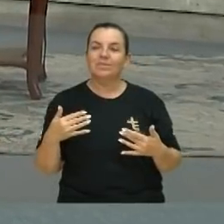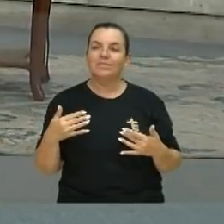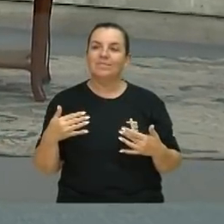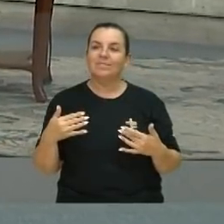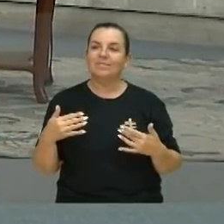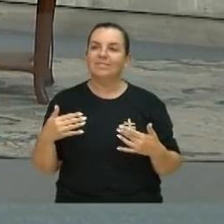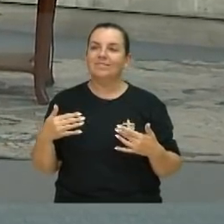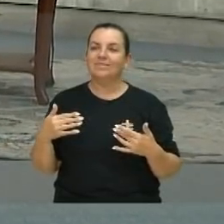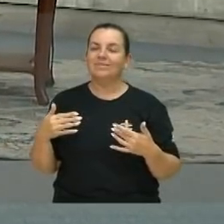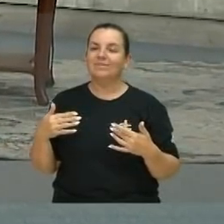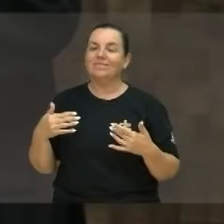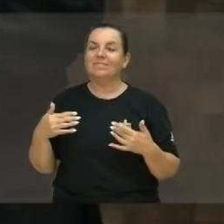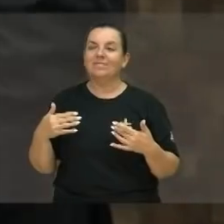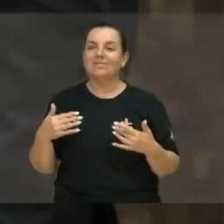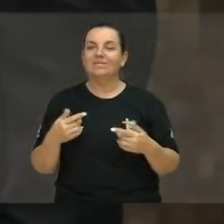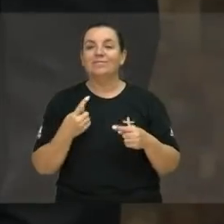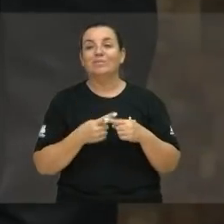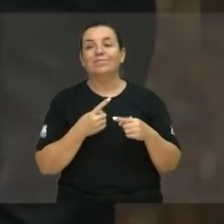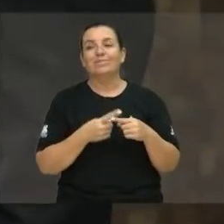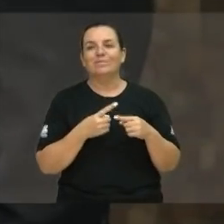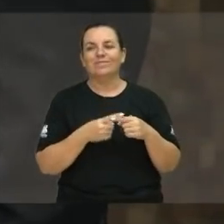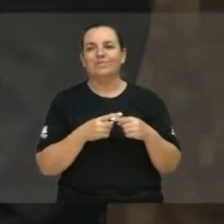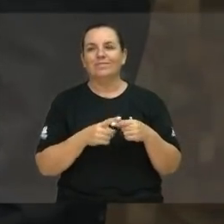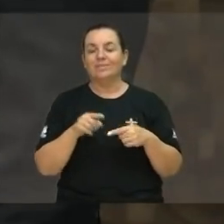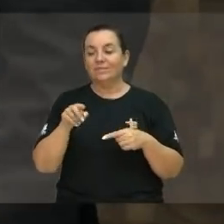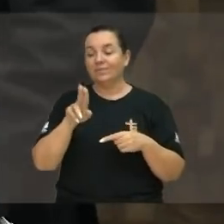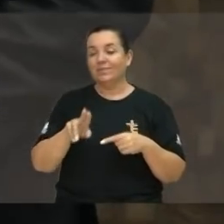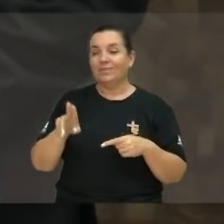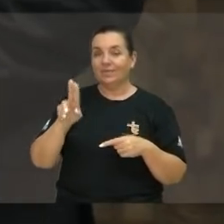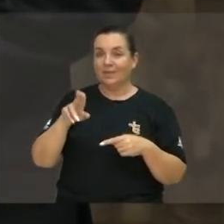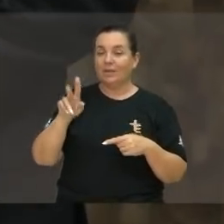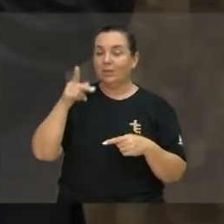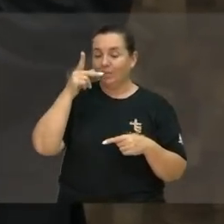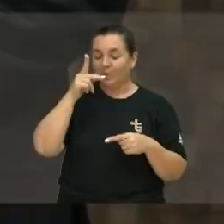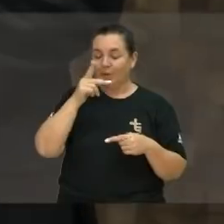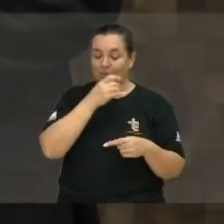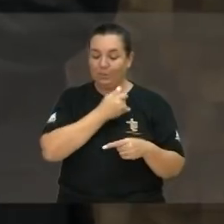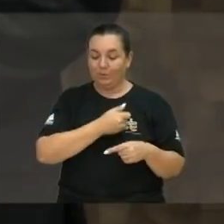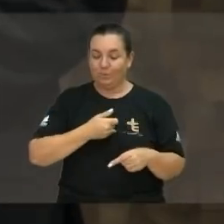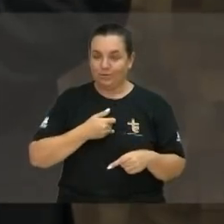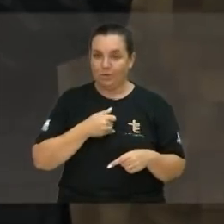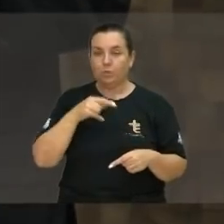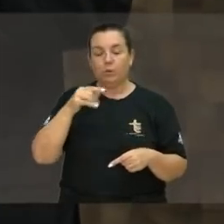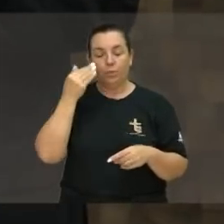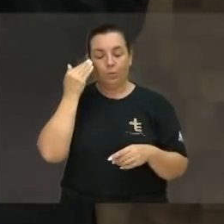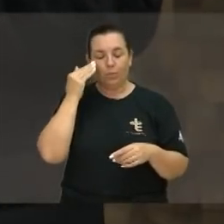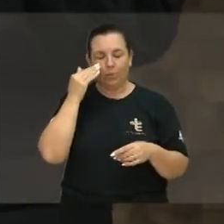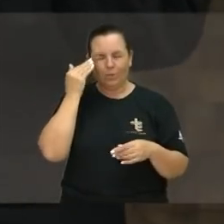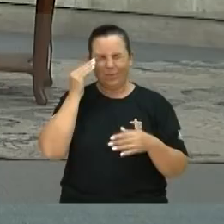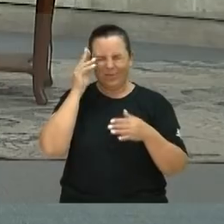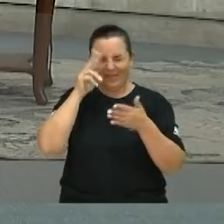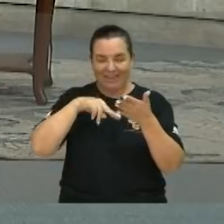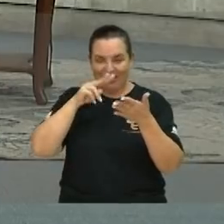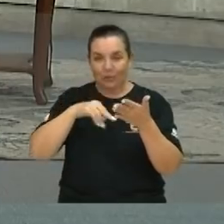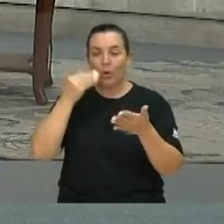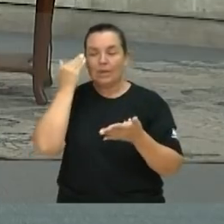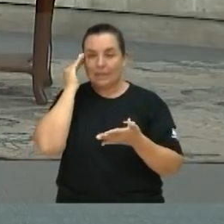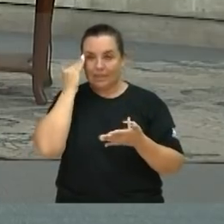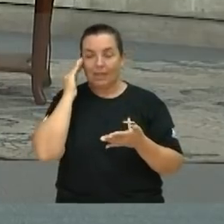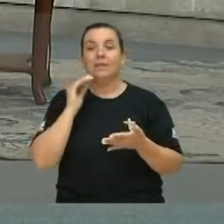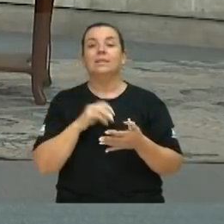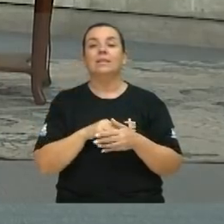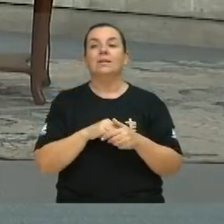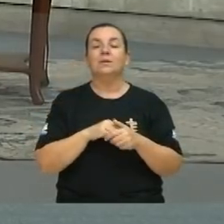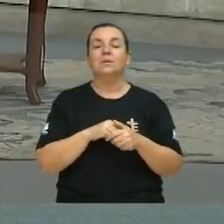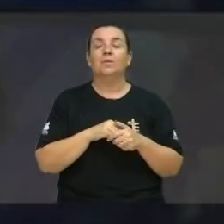um expediente usado pelo evangelista para que o leitor compreenda é